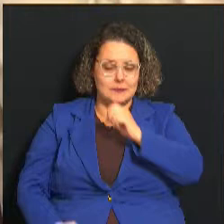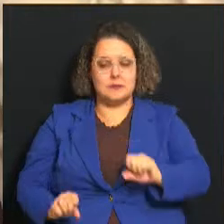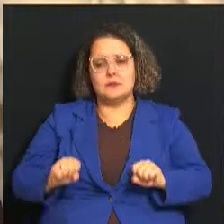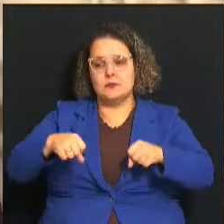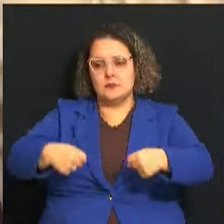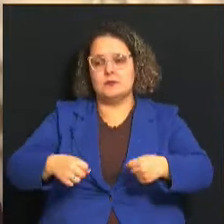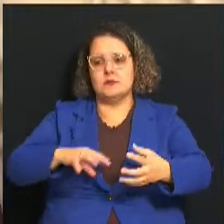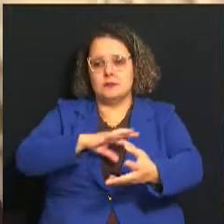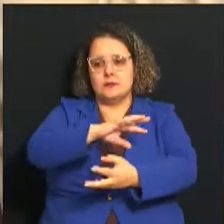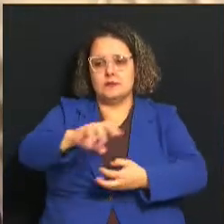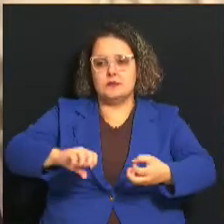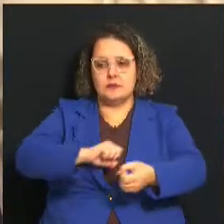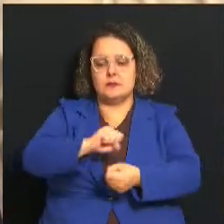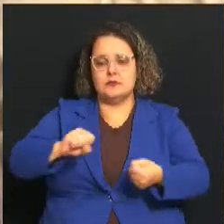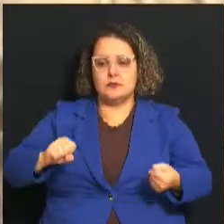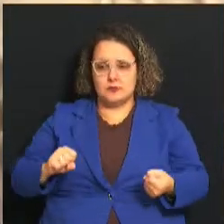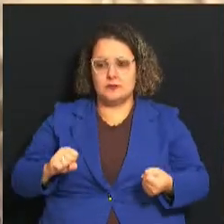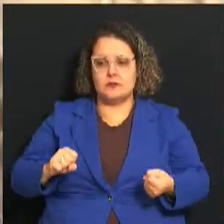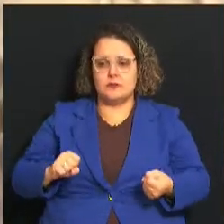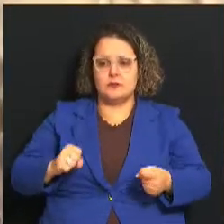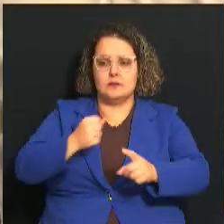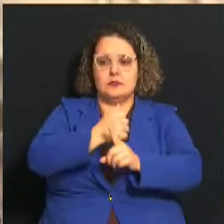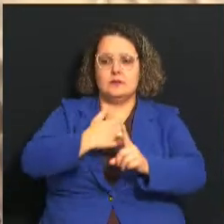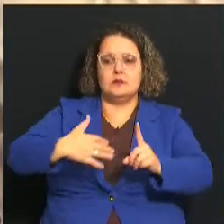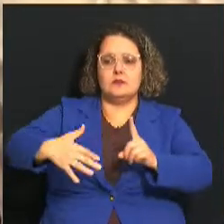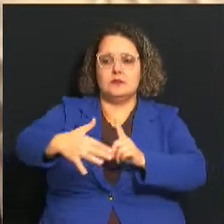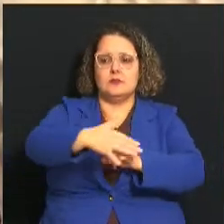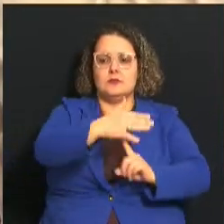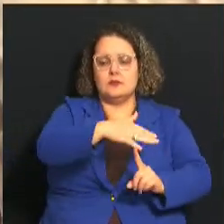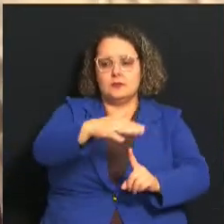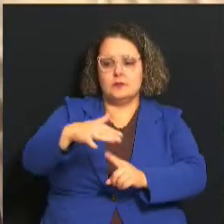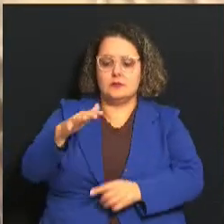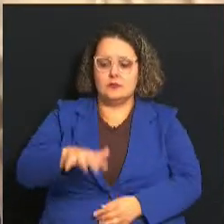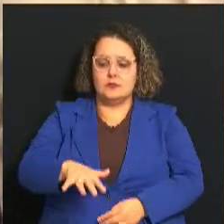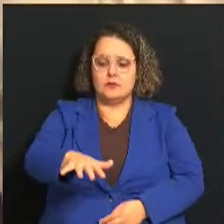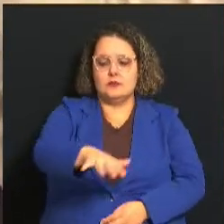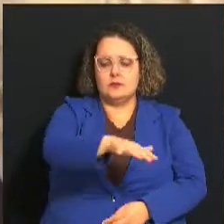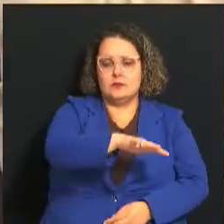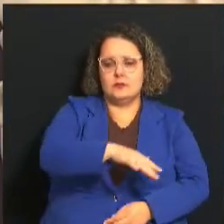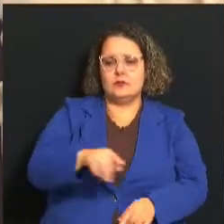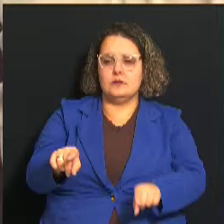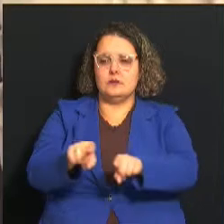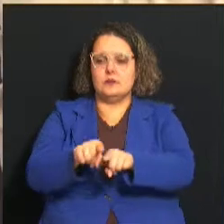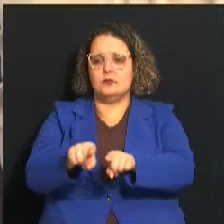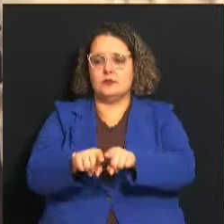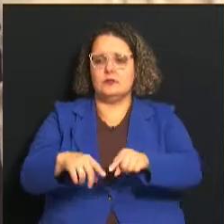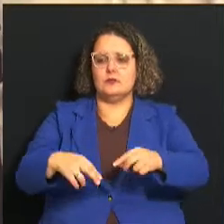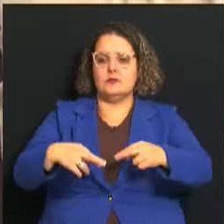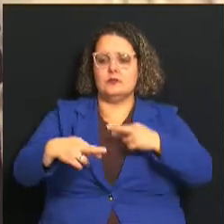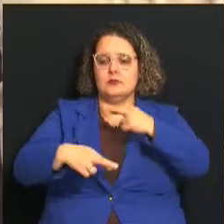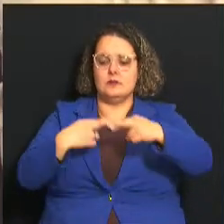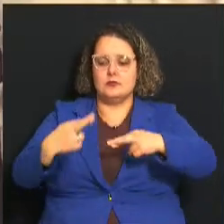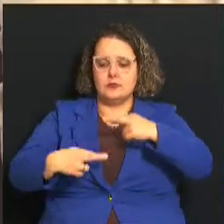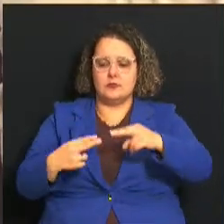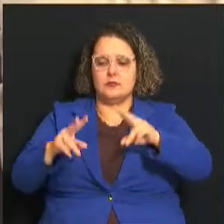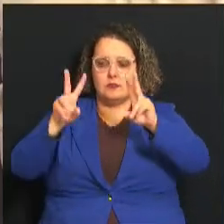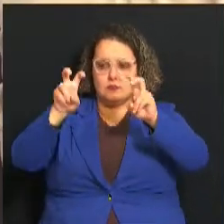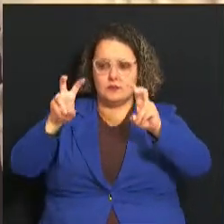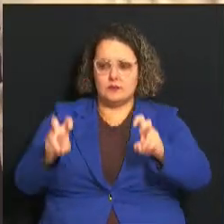socioambiental em âmbito municipal e regional, bem como as políticas relacionadas ao tema.